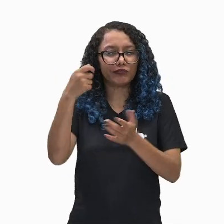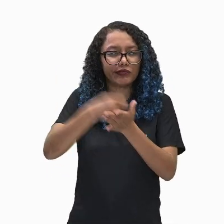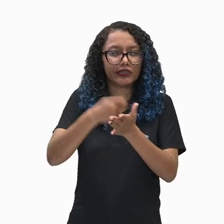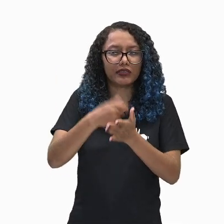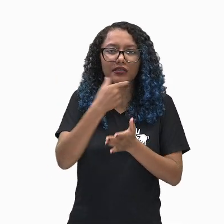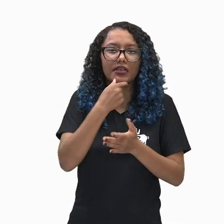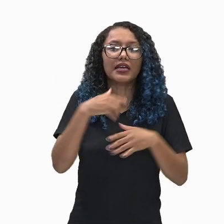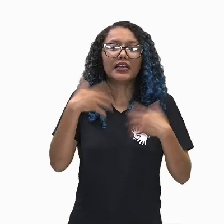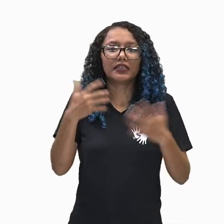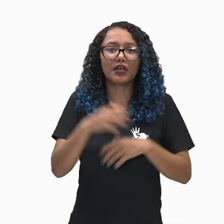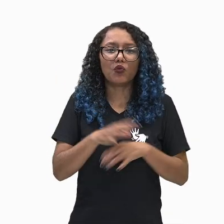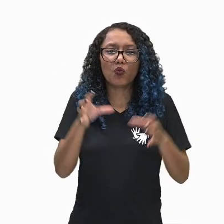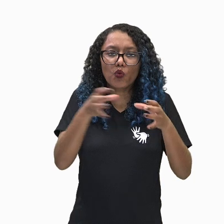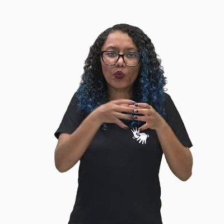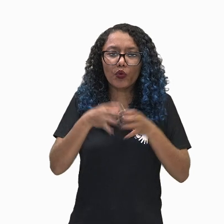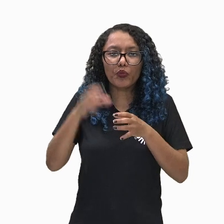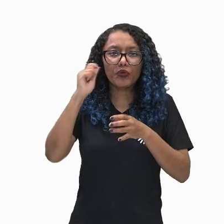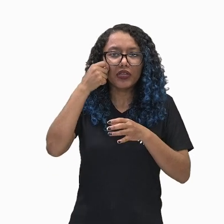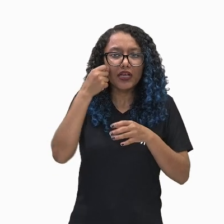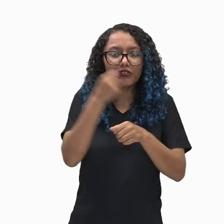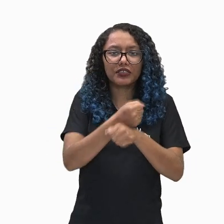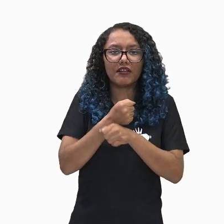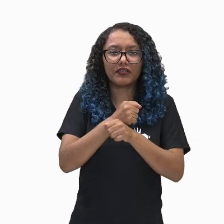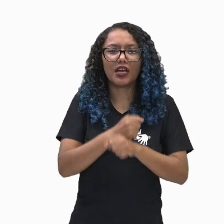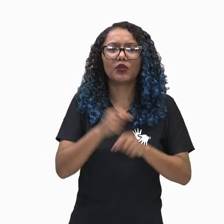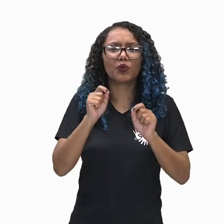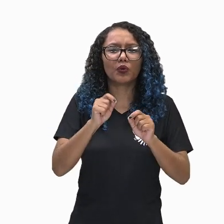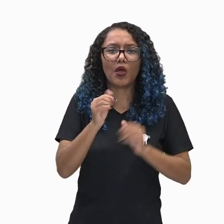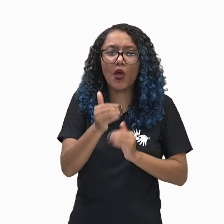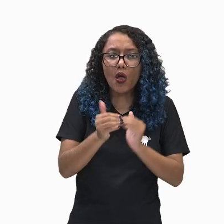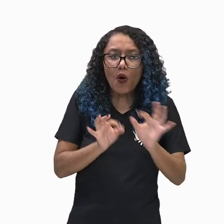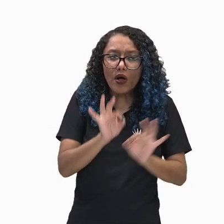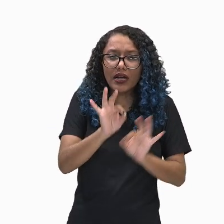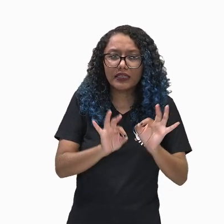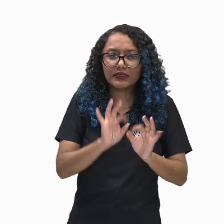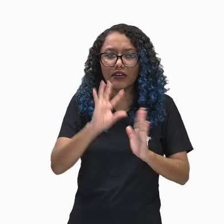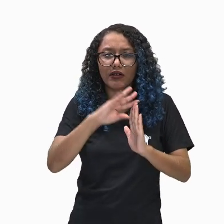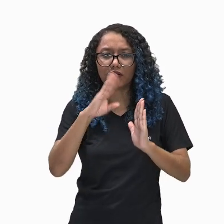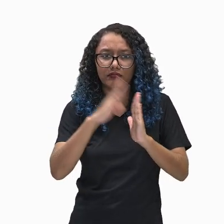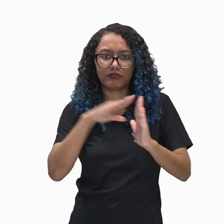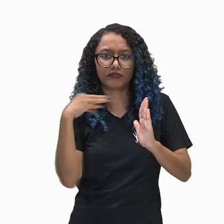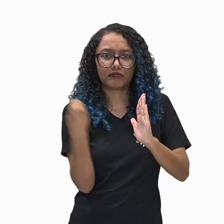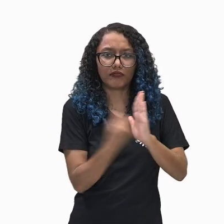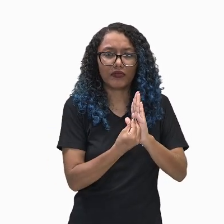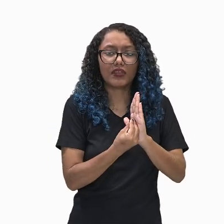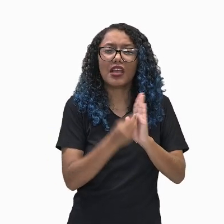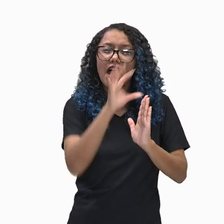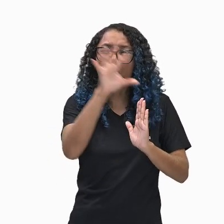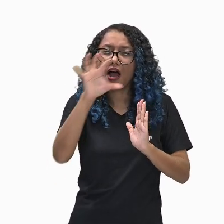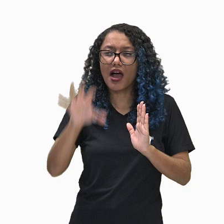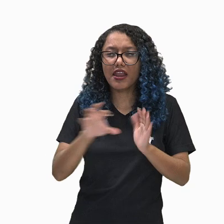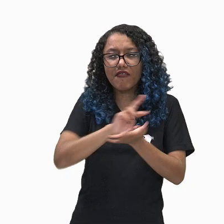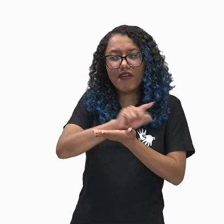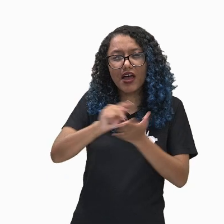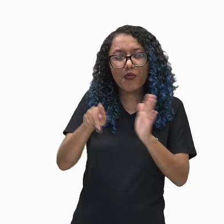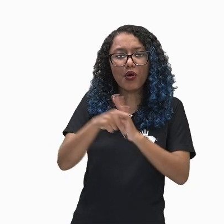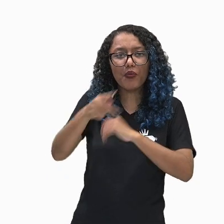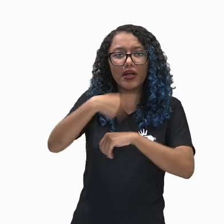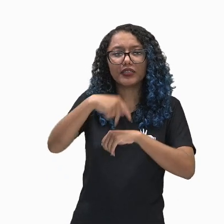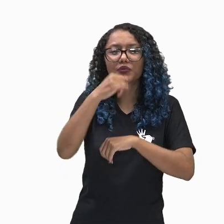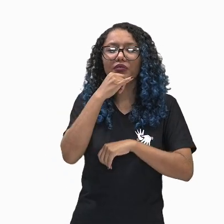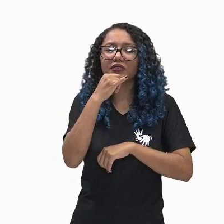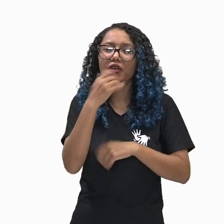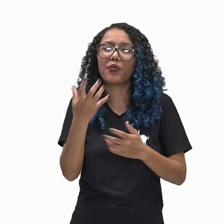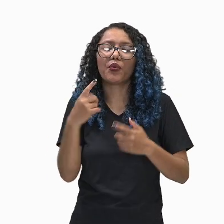negros escravizados e formação de quilombos em diversas regiões, então, aí, do país, como na